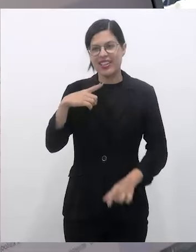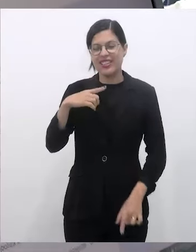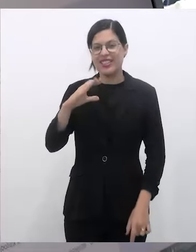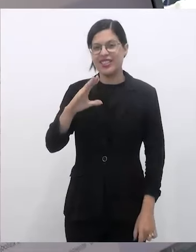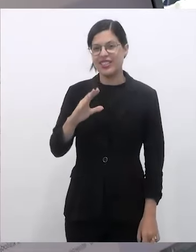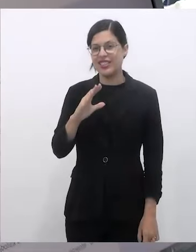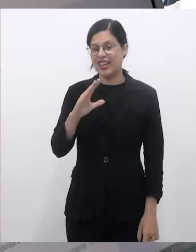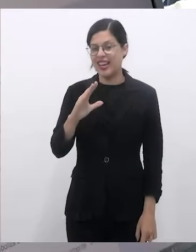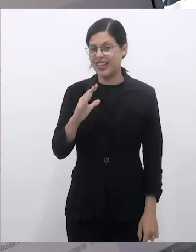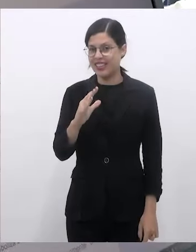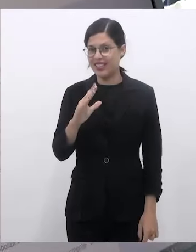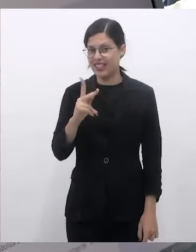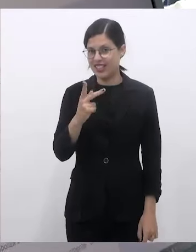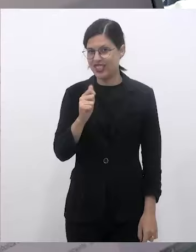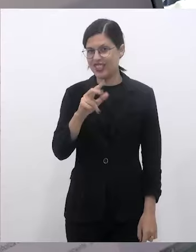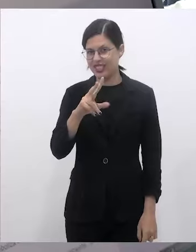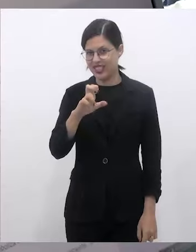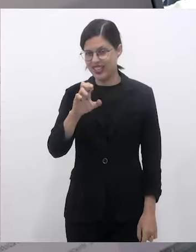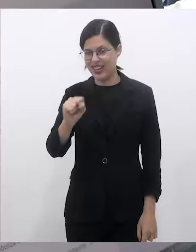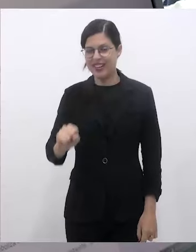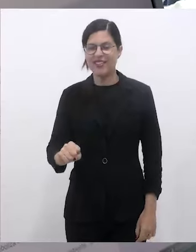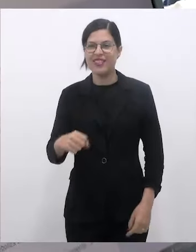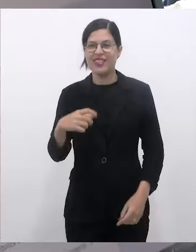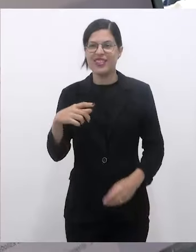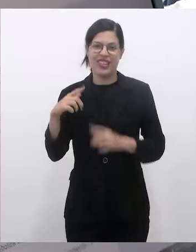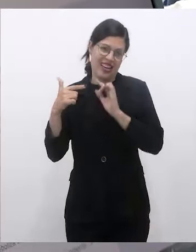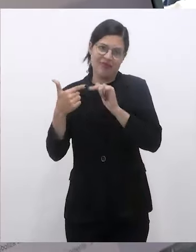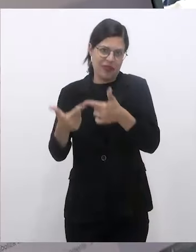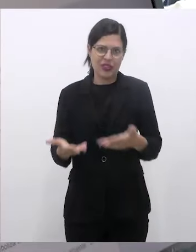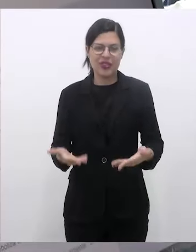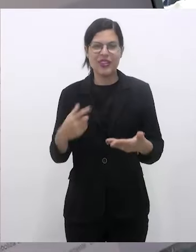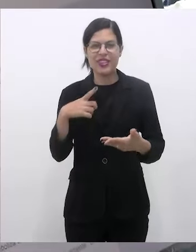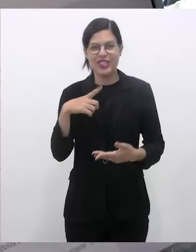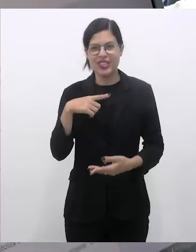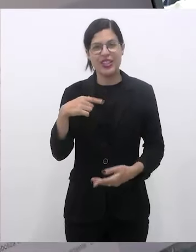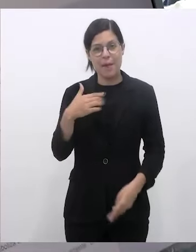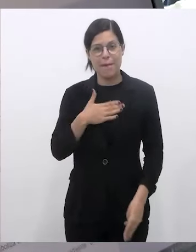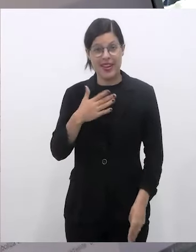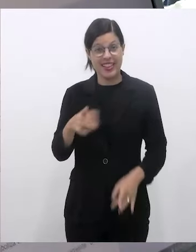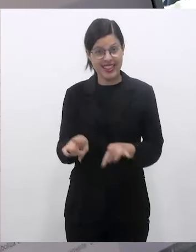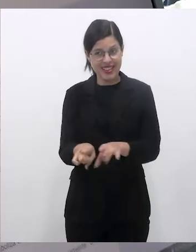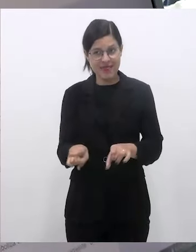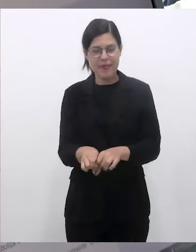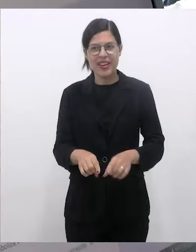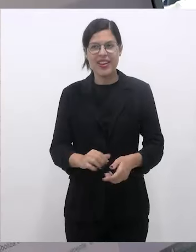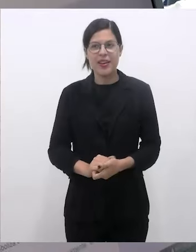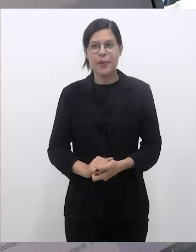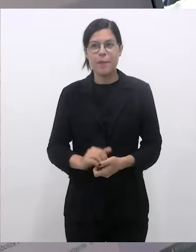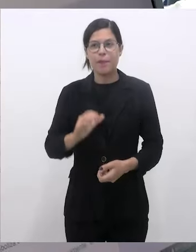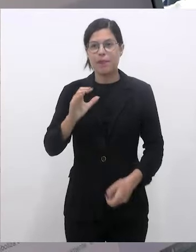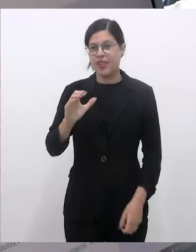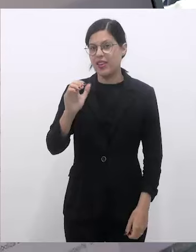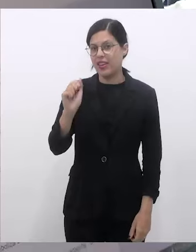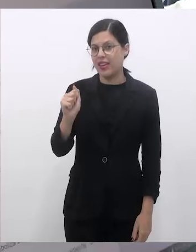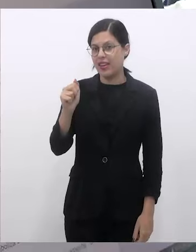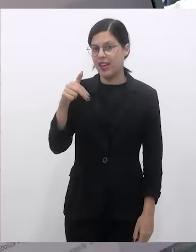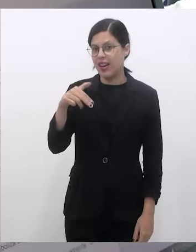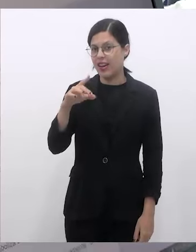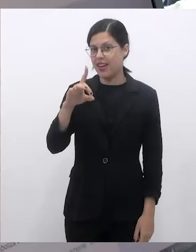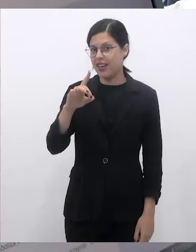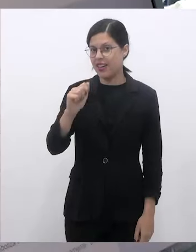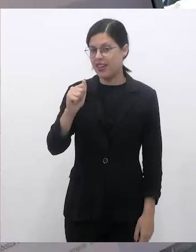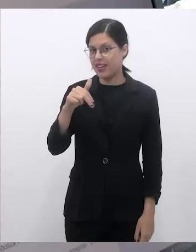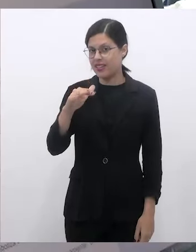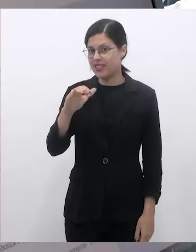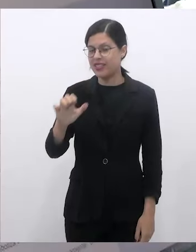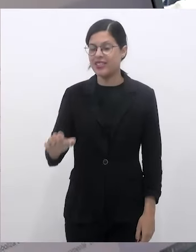que é um clássico, aí tava lá a minha adaptação. Bacana. E a Candace, ela é bem